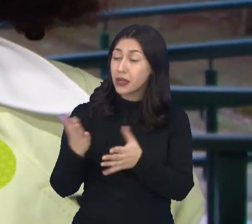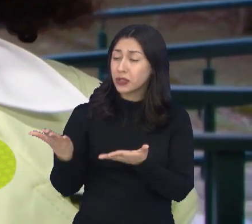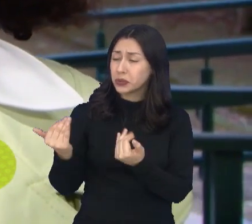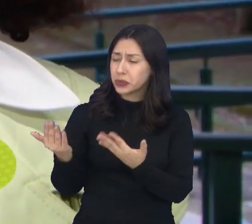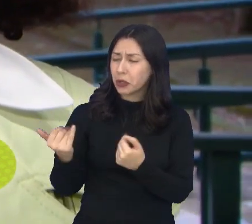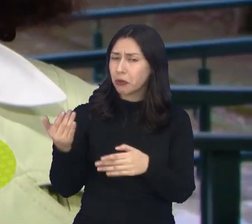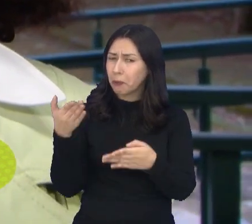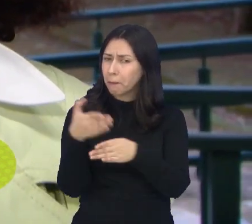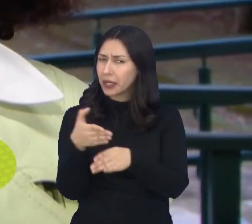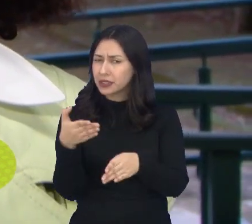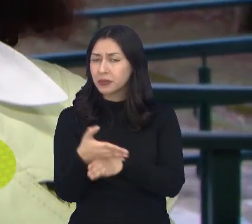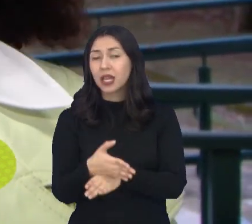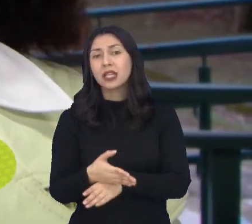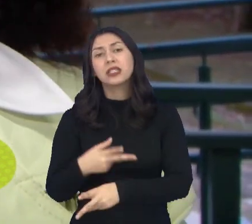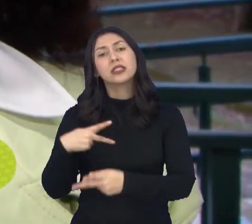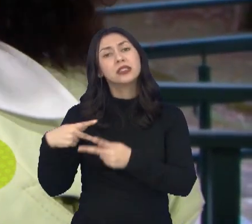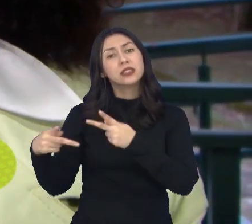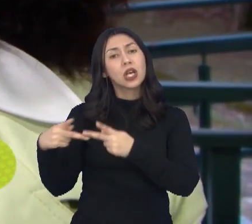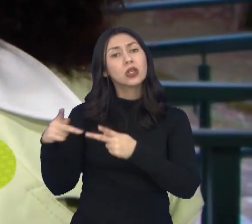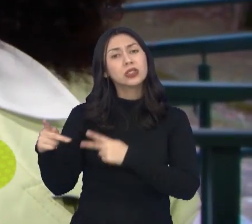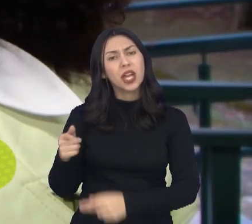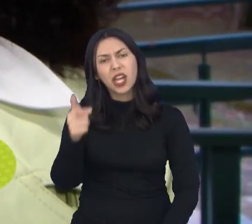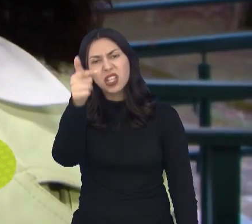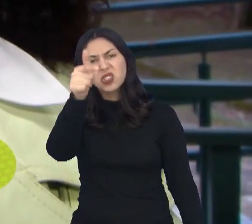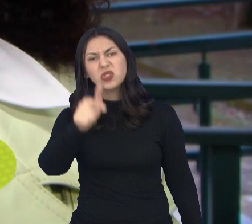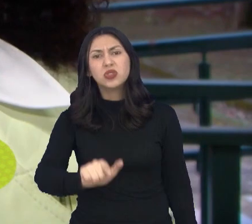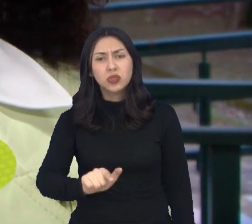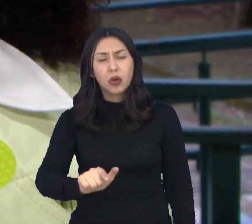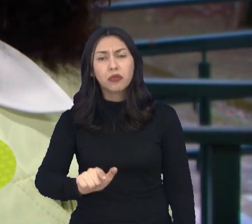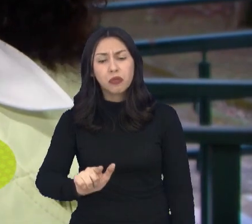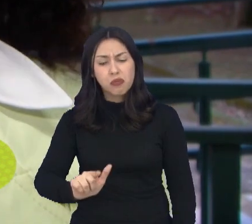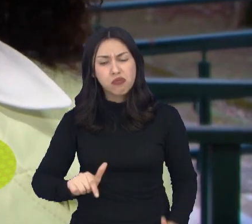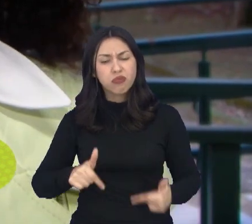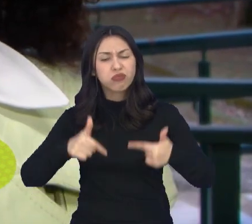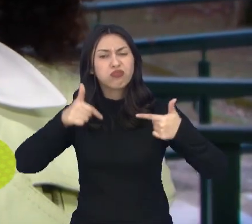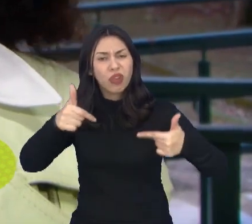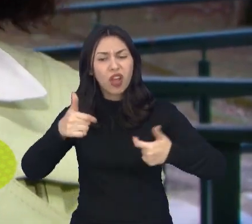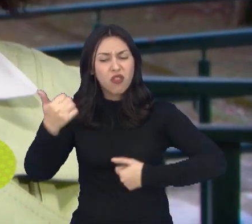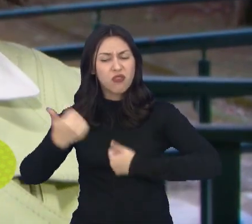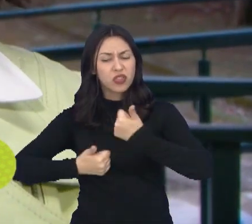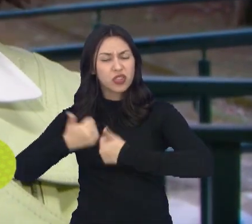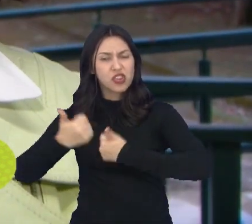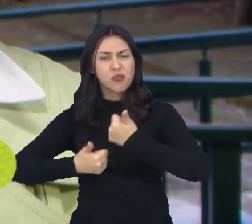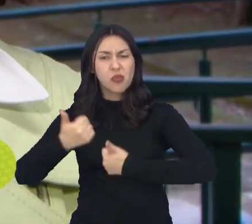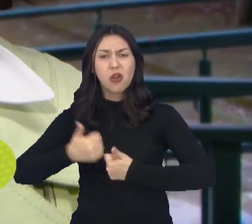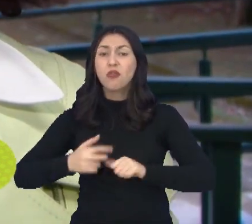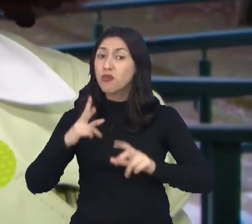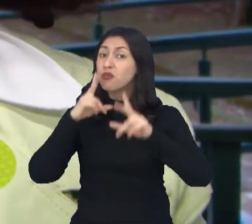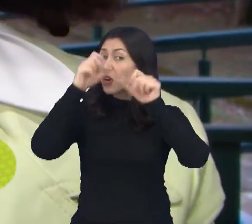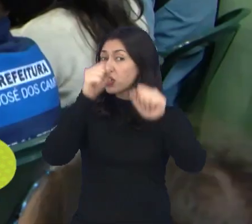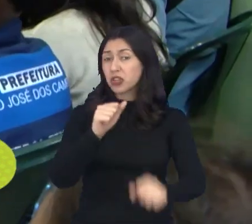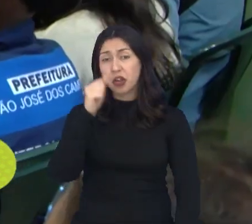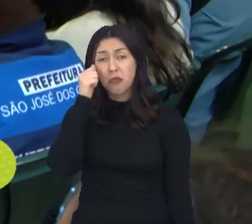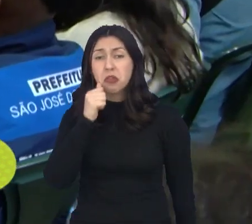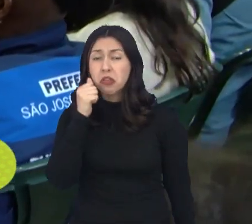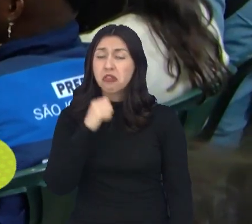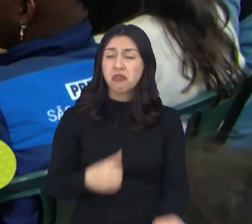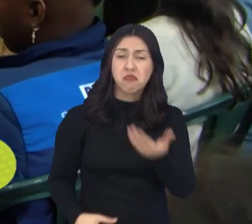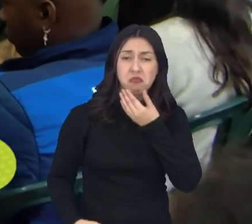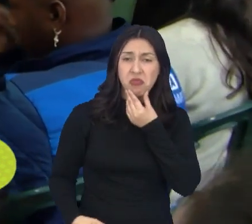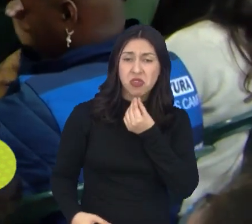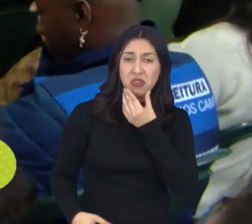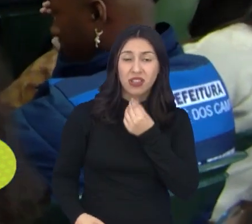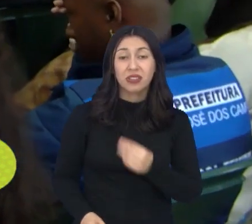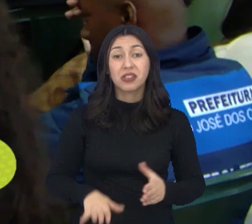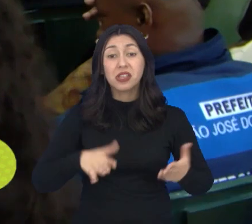a gente vai ter São José dos Campos novamente tendo um futebol forte, não só o feminino, como o masculino. E o saldo